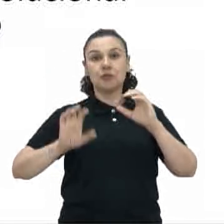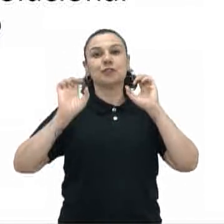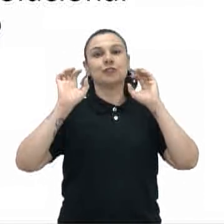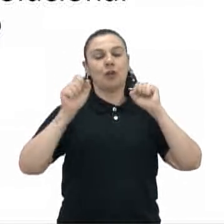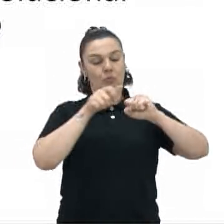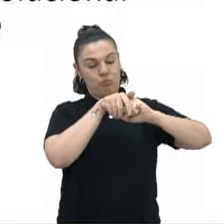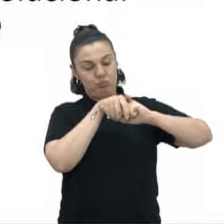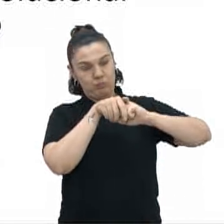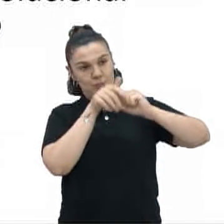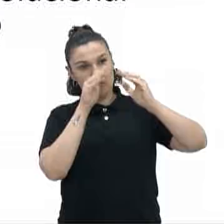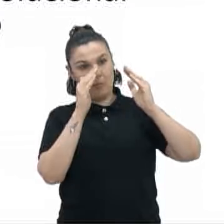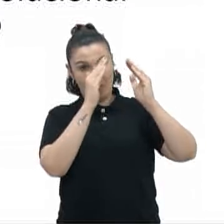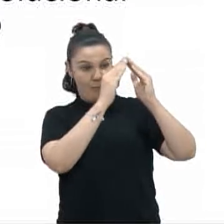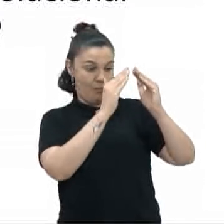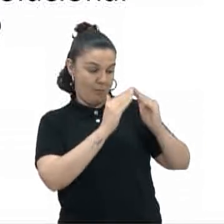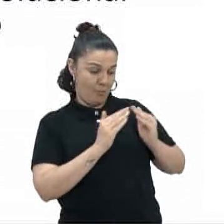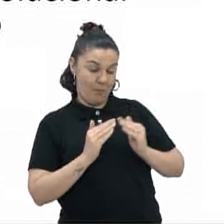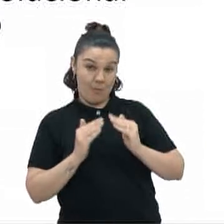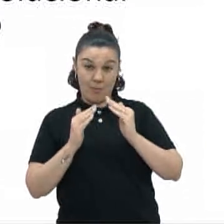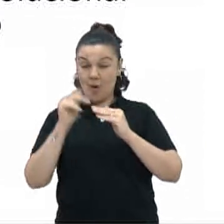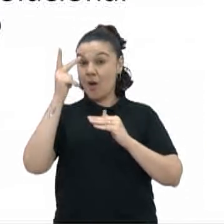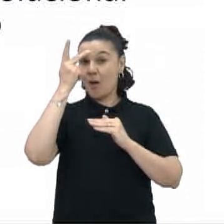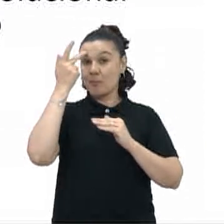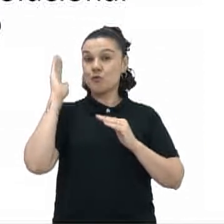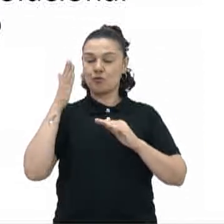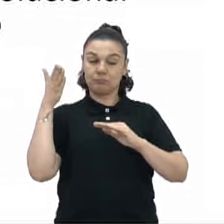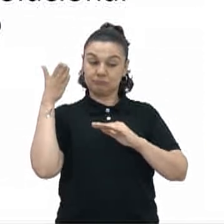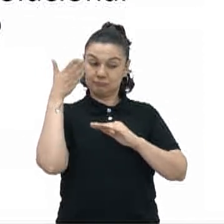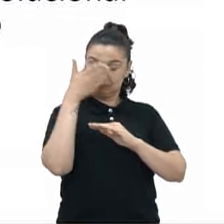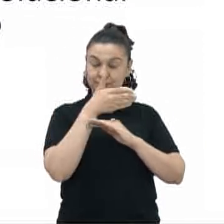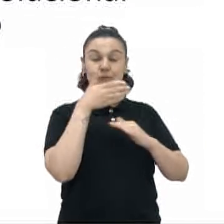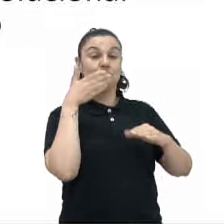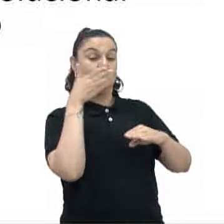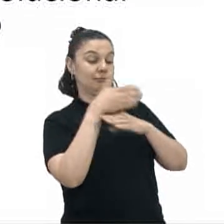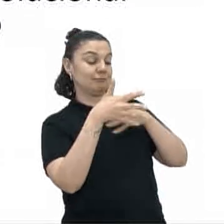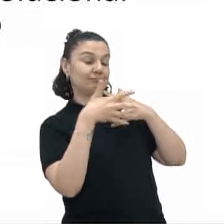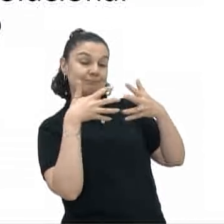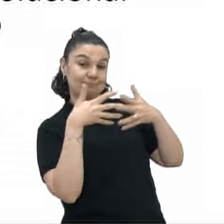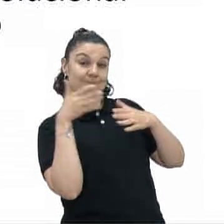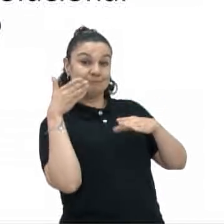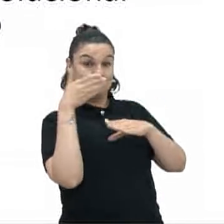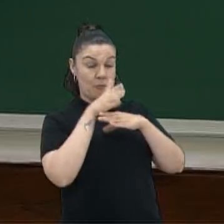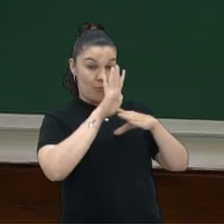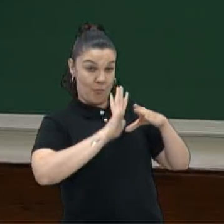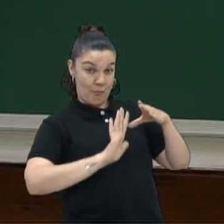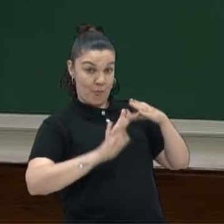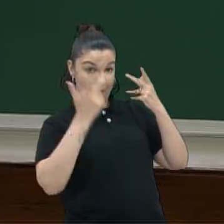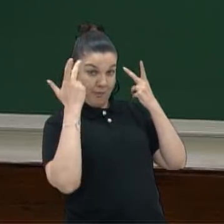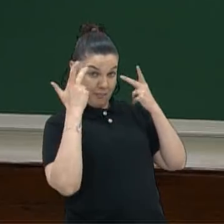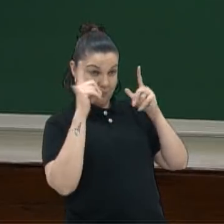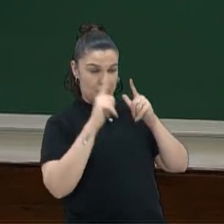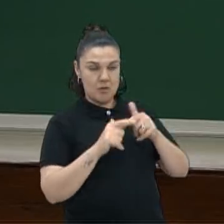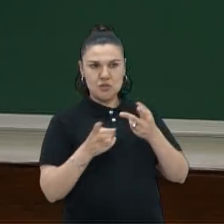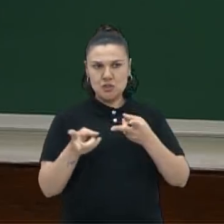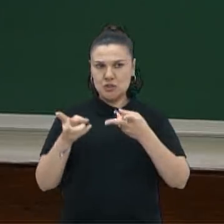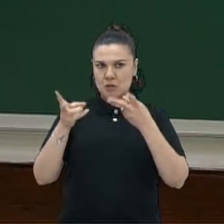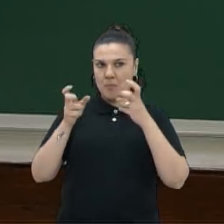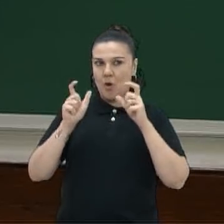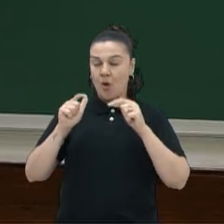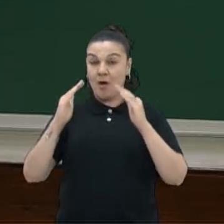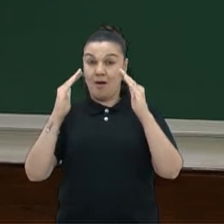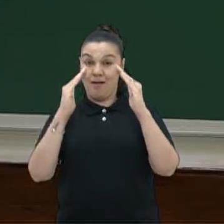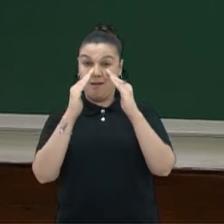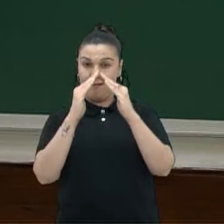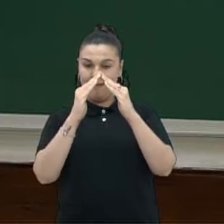já tem ocupação humana, ou seja, o ser humano já interferiu no espaço. A gente percebe que uma